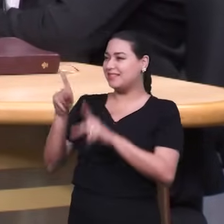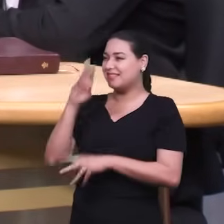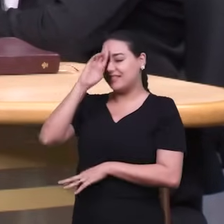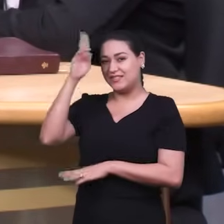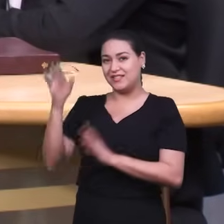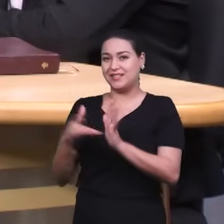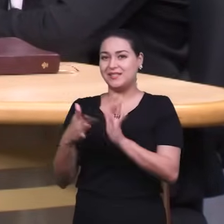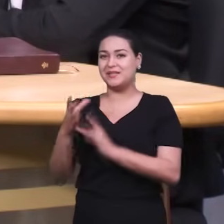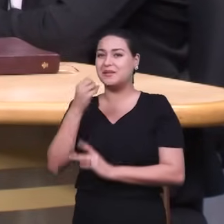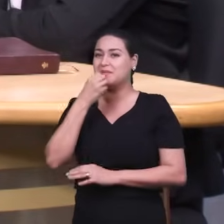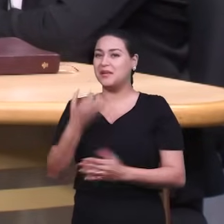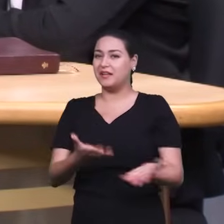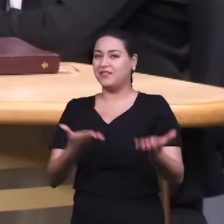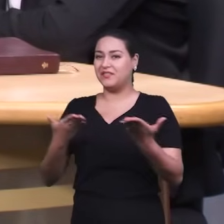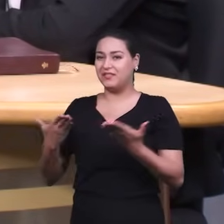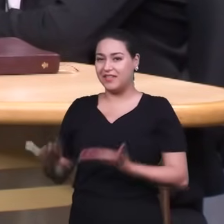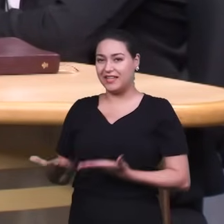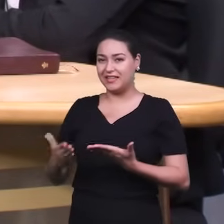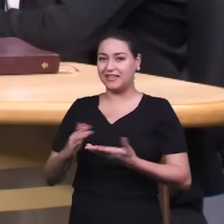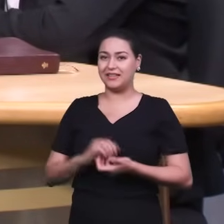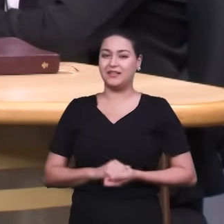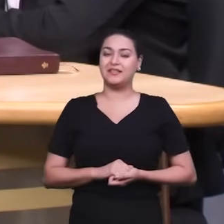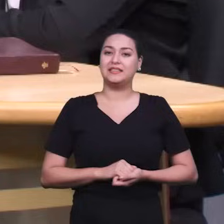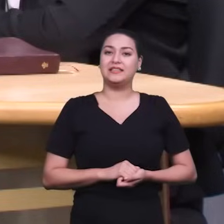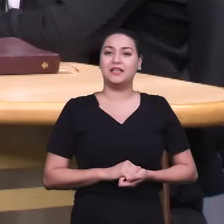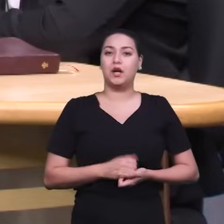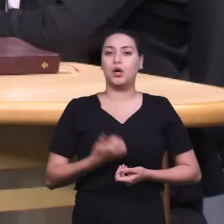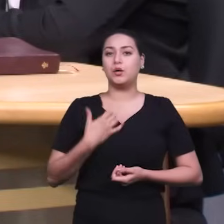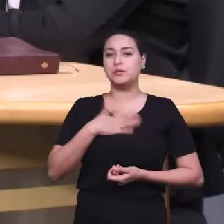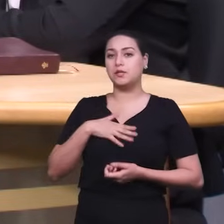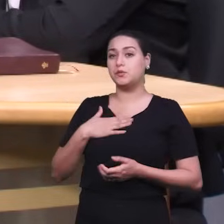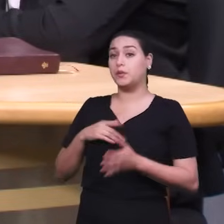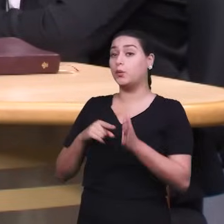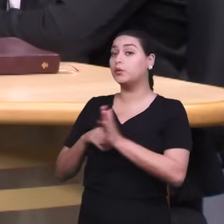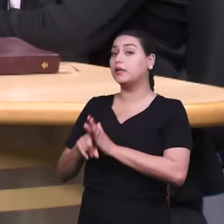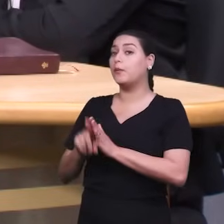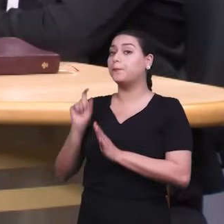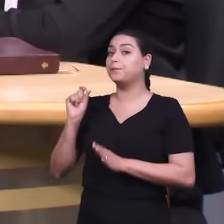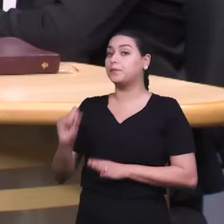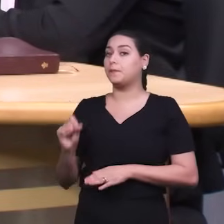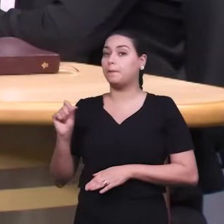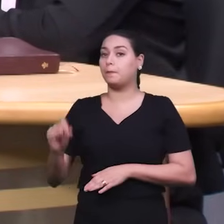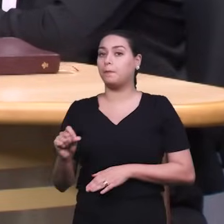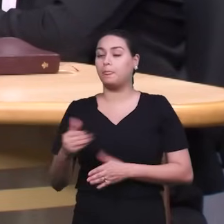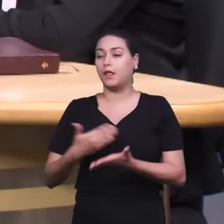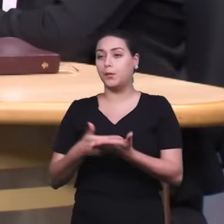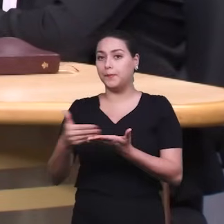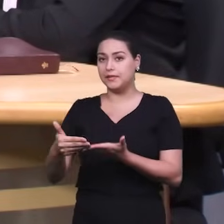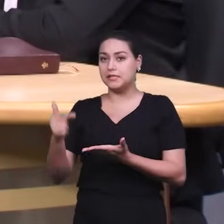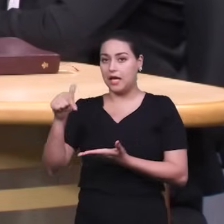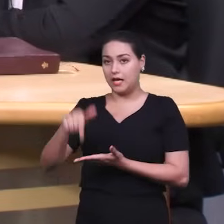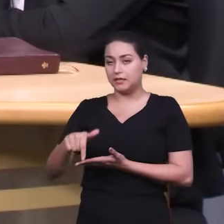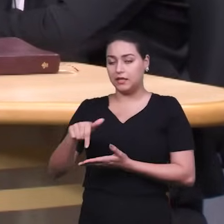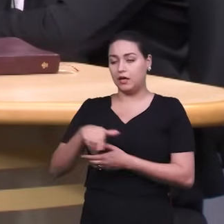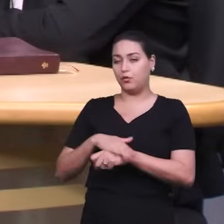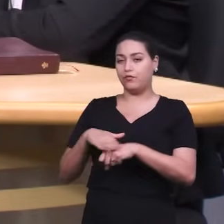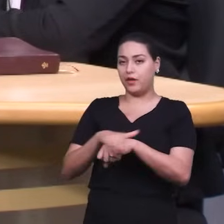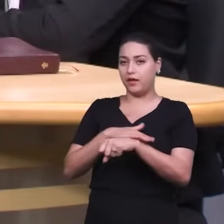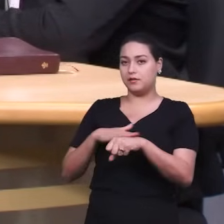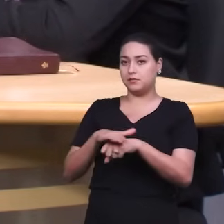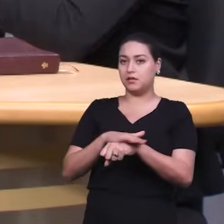seja bem-vindo ao nosso programa. E eu gostaria de fazer uma seguinte pergunta. Para que a gente pudesse começar aqui a nossa